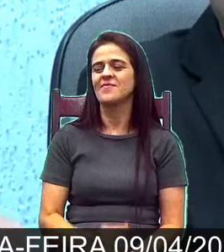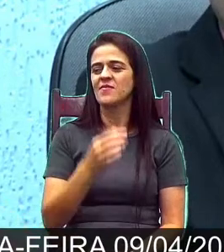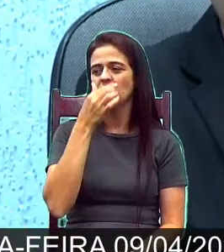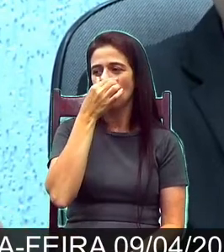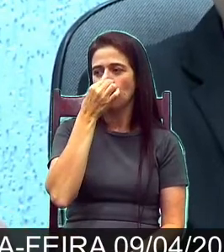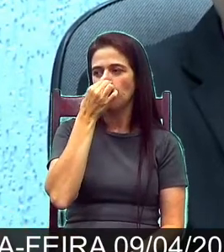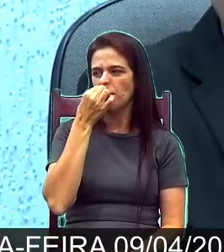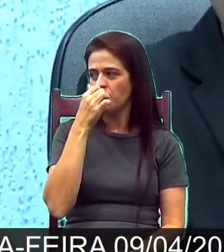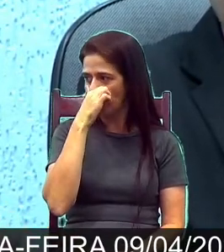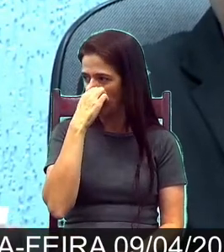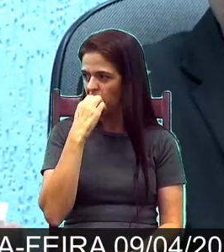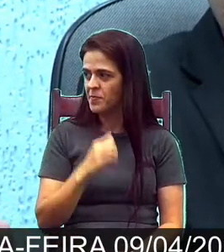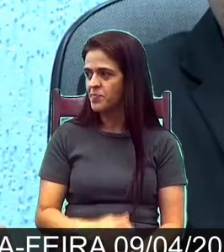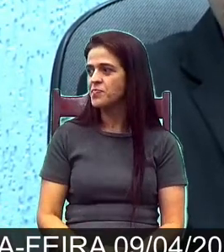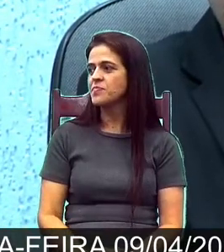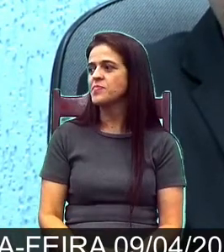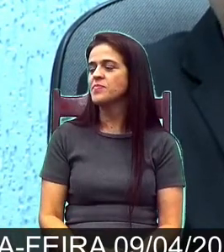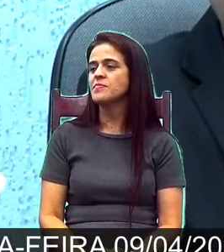Peço ao...